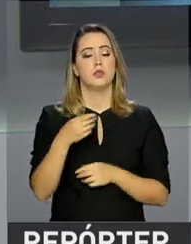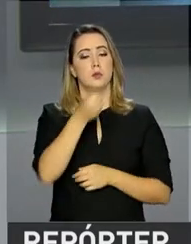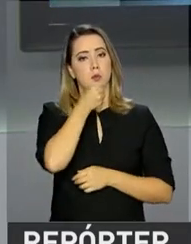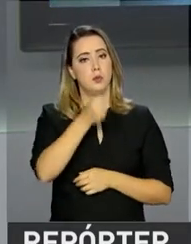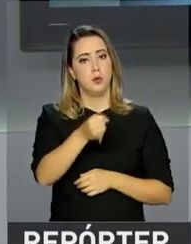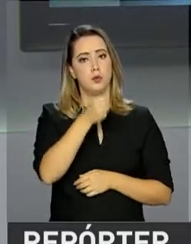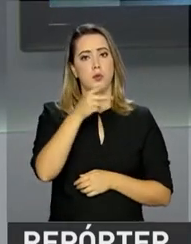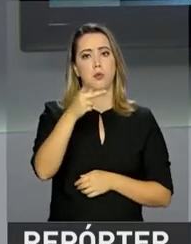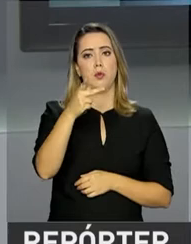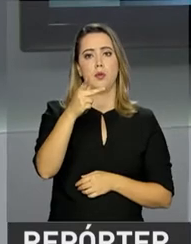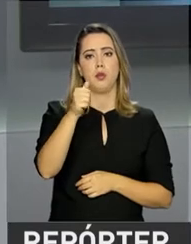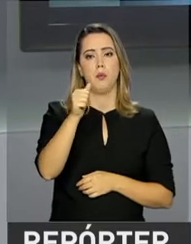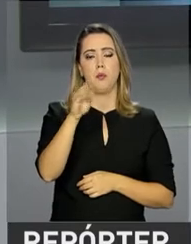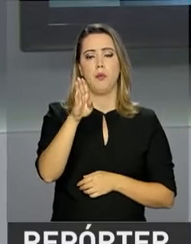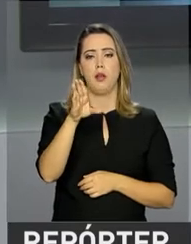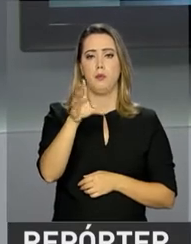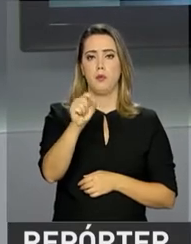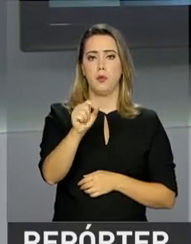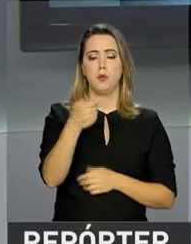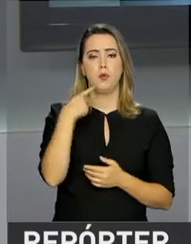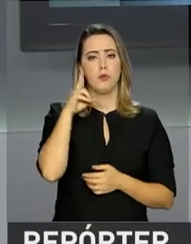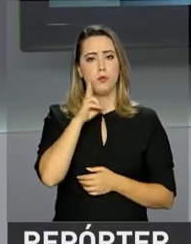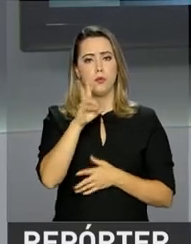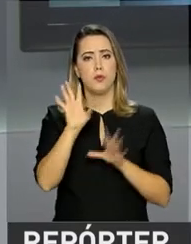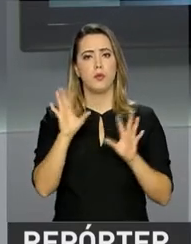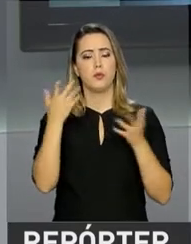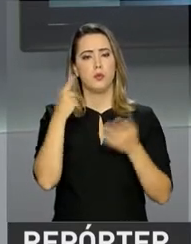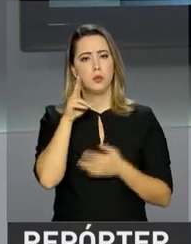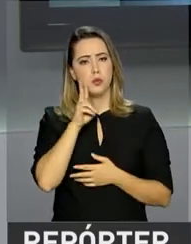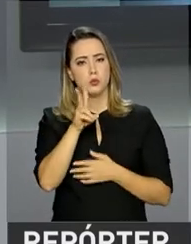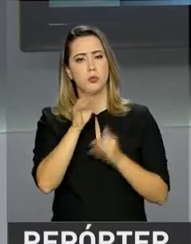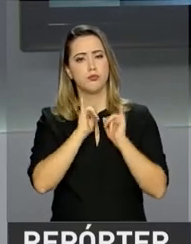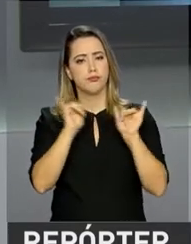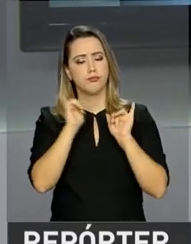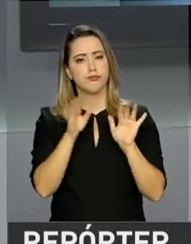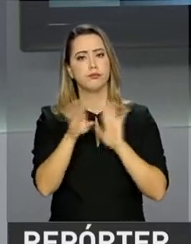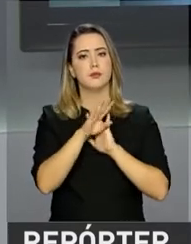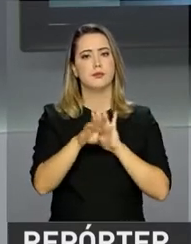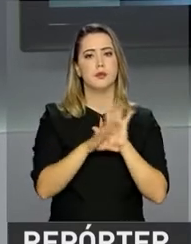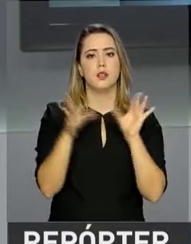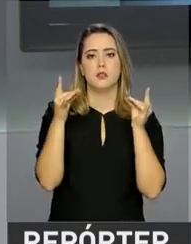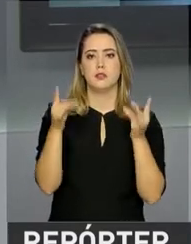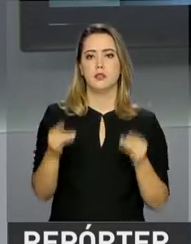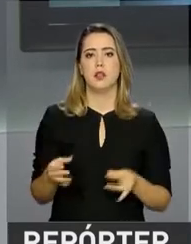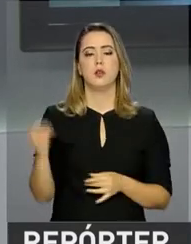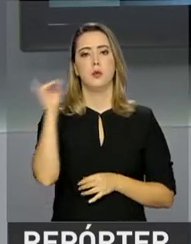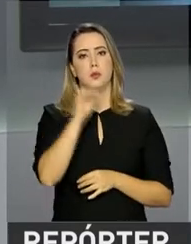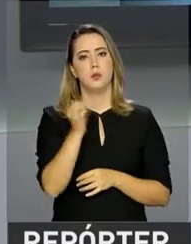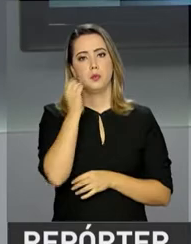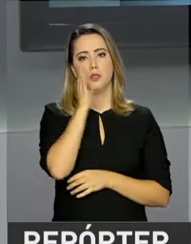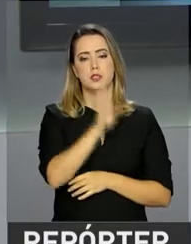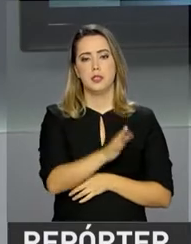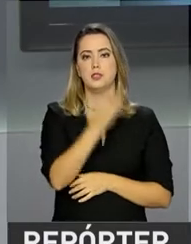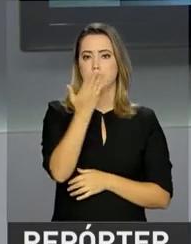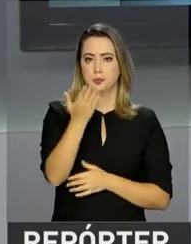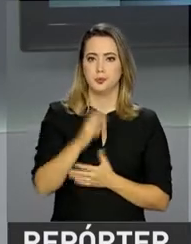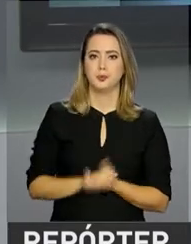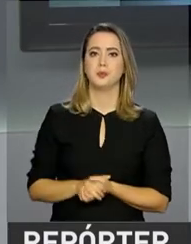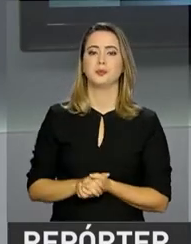repórter Pablo Mundim acompanhou a cerimônia de lançamento do programa e tem mais detalhes para a gente. Olá, Pablo, boa tarde para